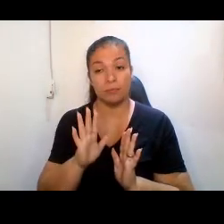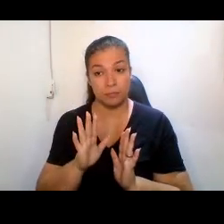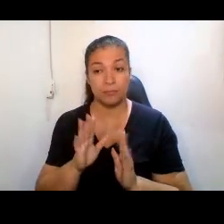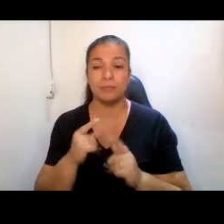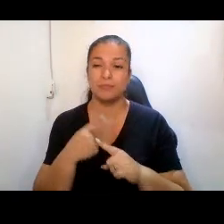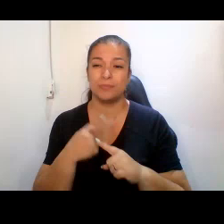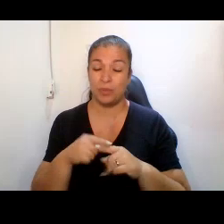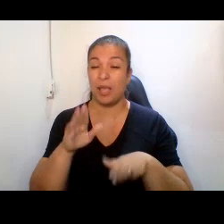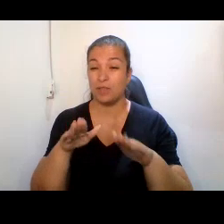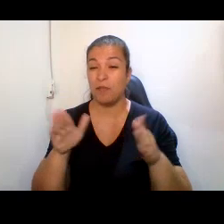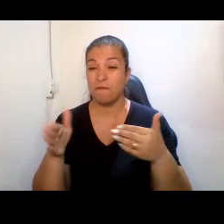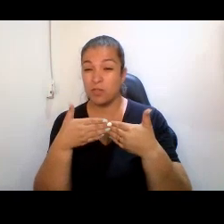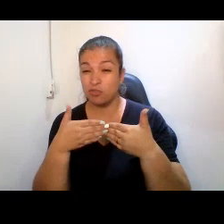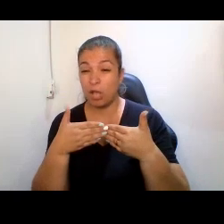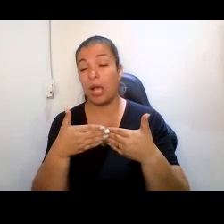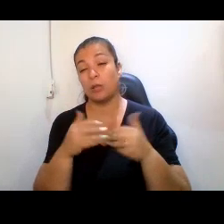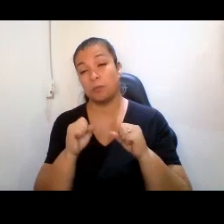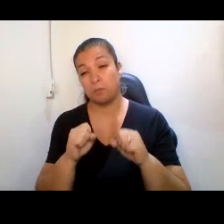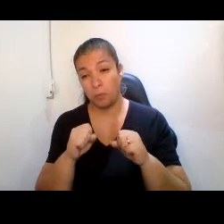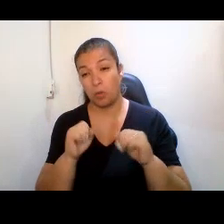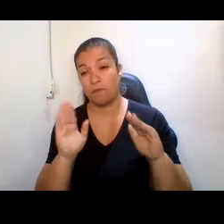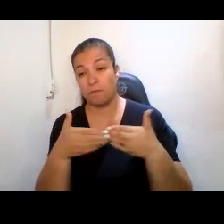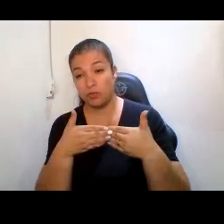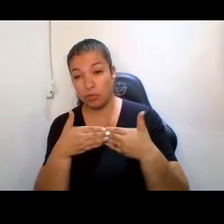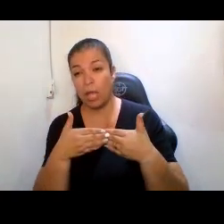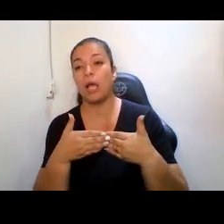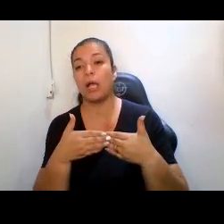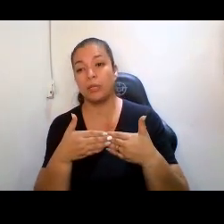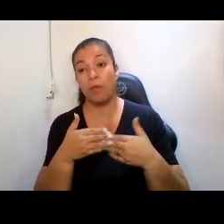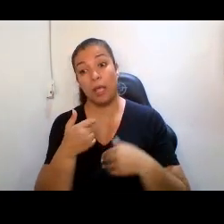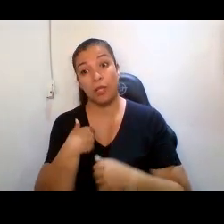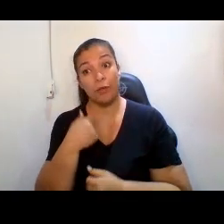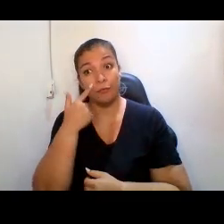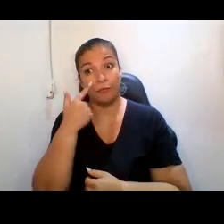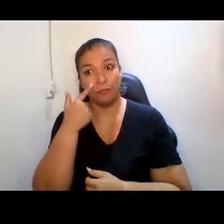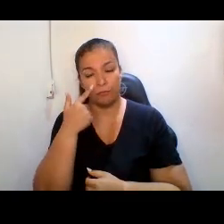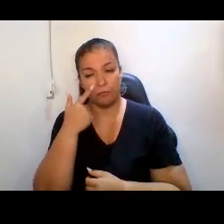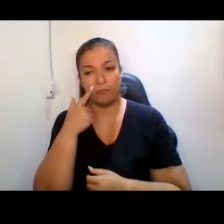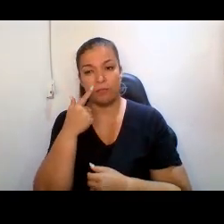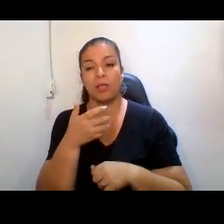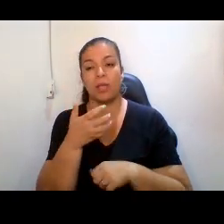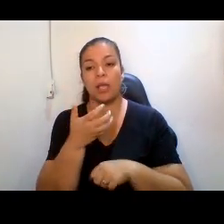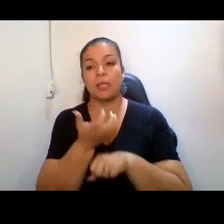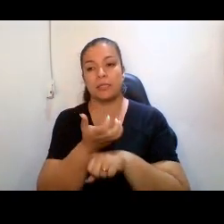pode ser que esteja fechado lá. Eu vou verificar a disciplina lá,